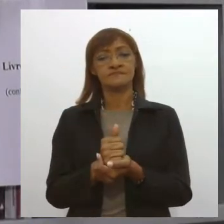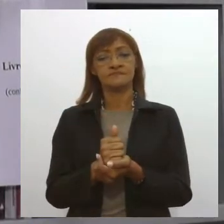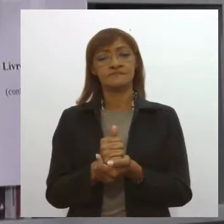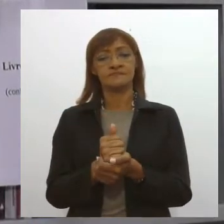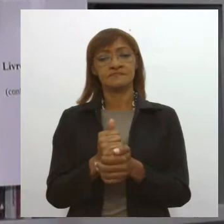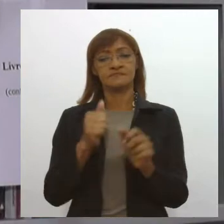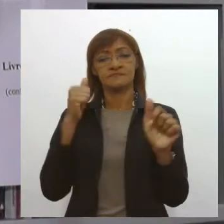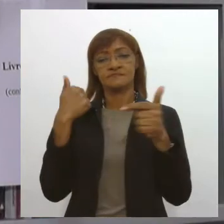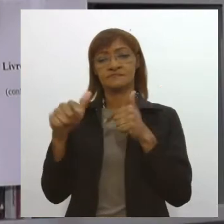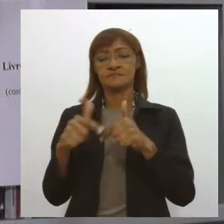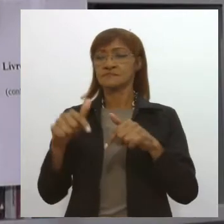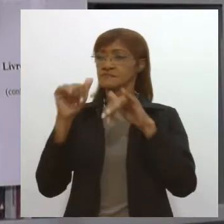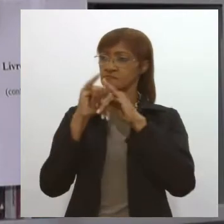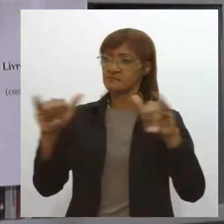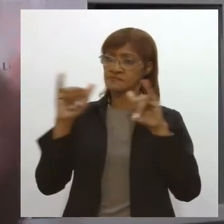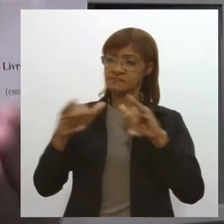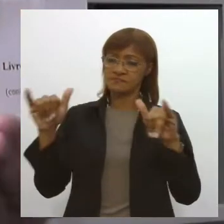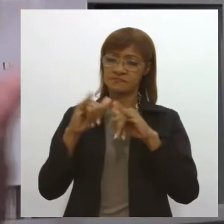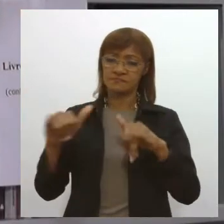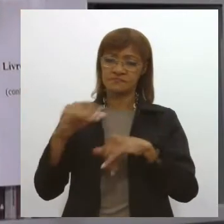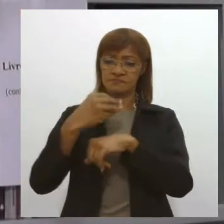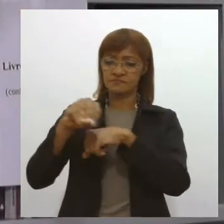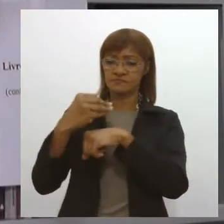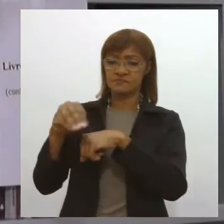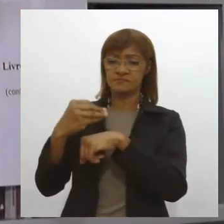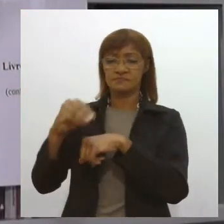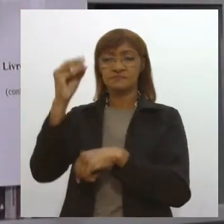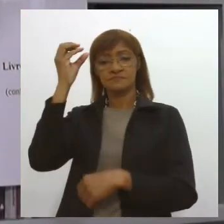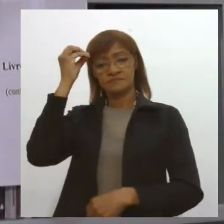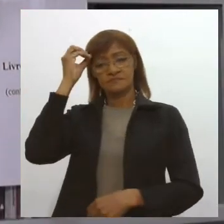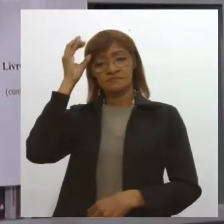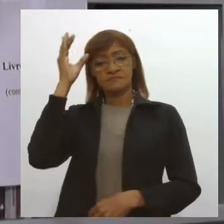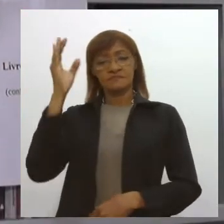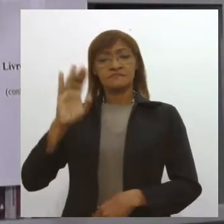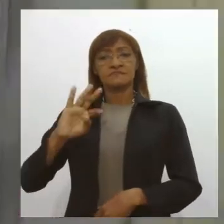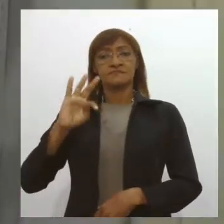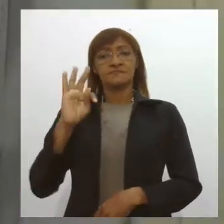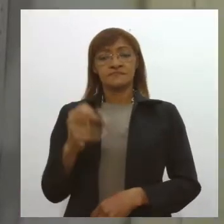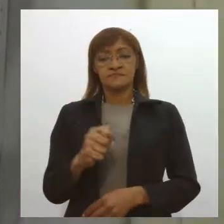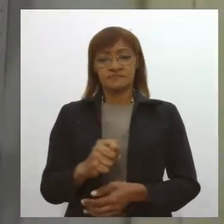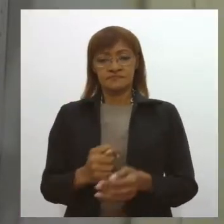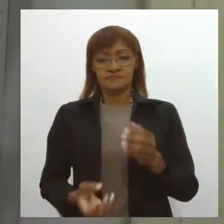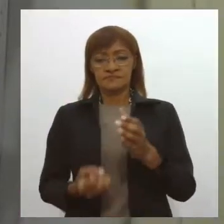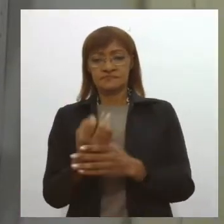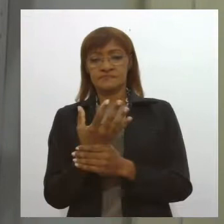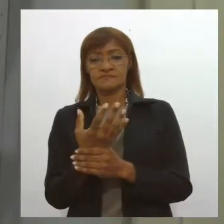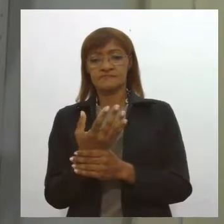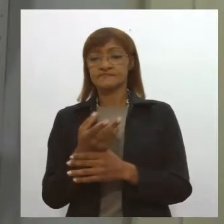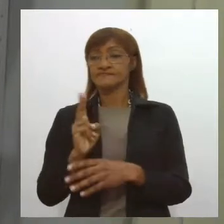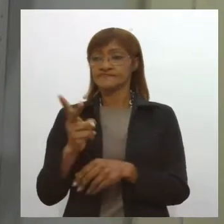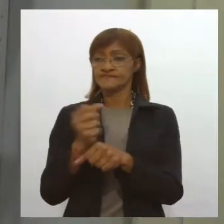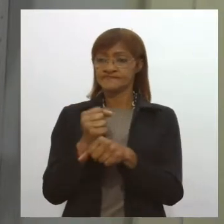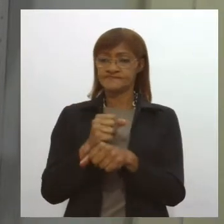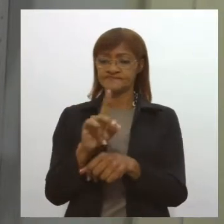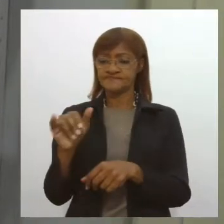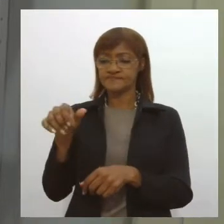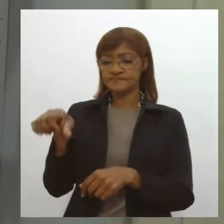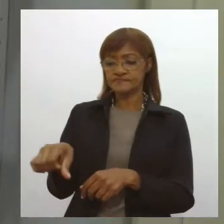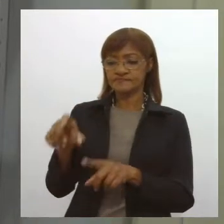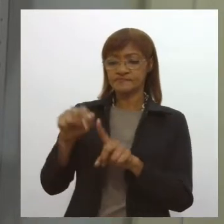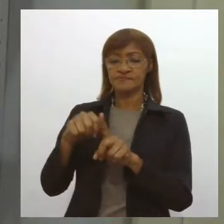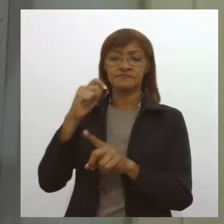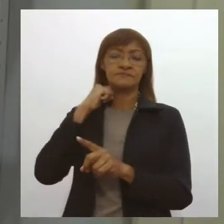trabalhar a informação e o conhecimento que é gerado por essa informação. Todos os anos, no dia 9 de abril,